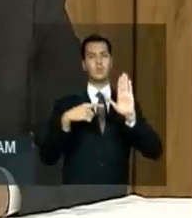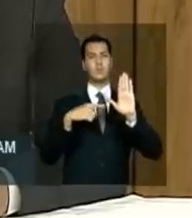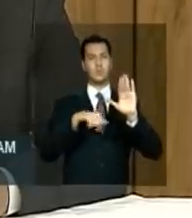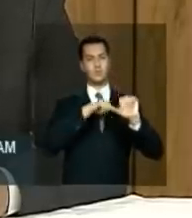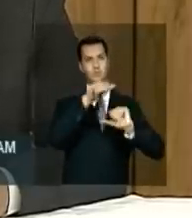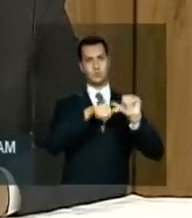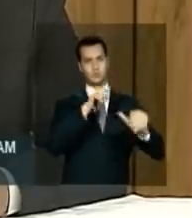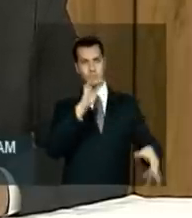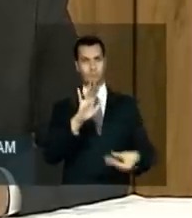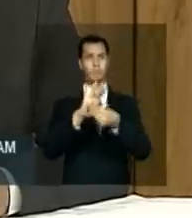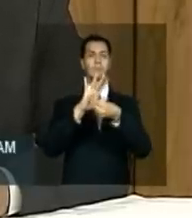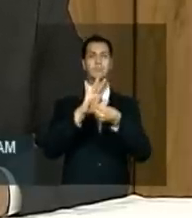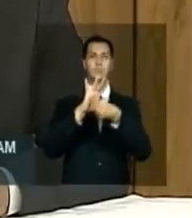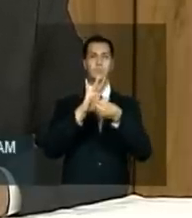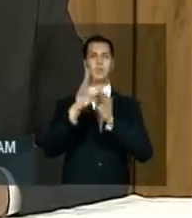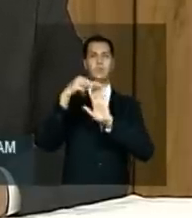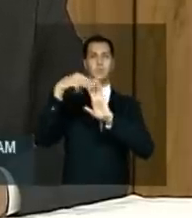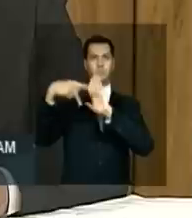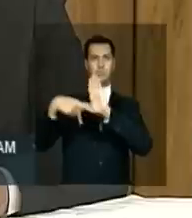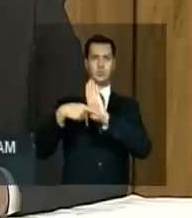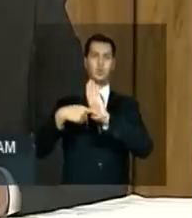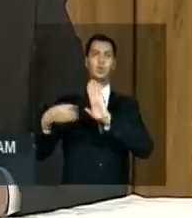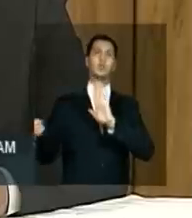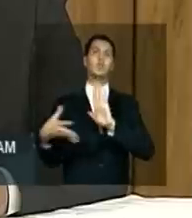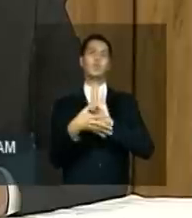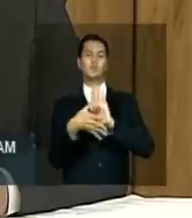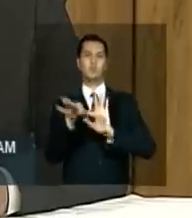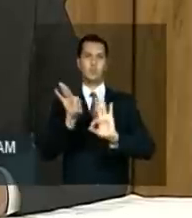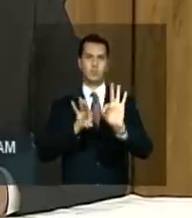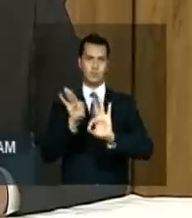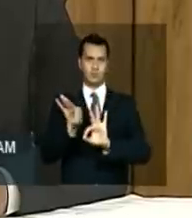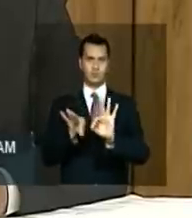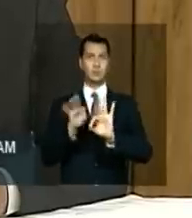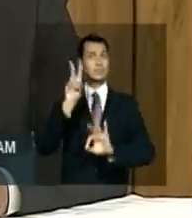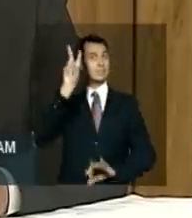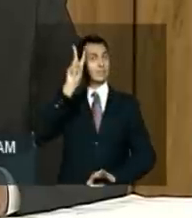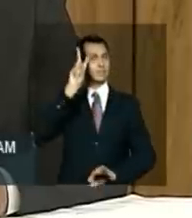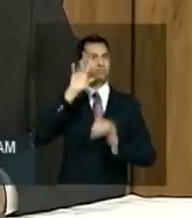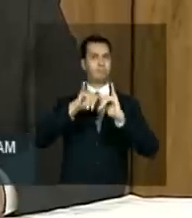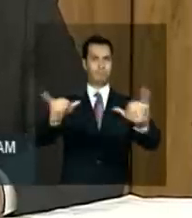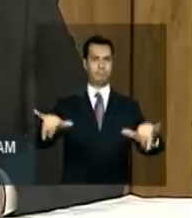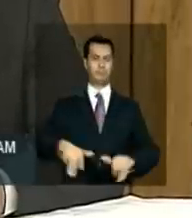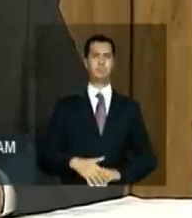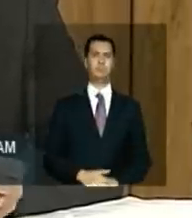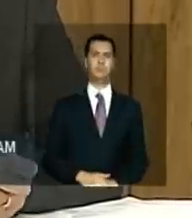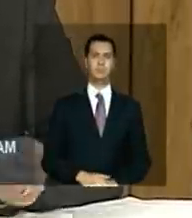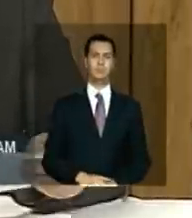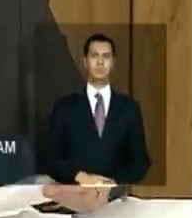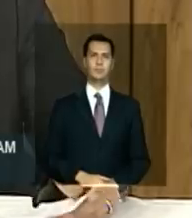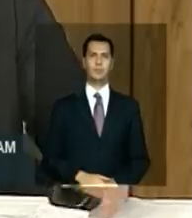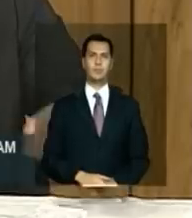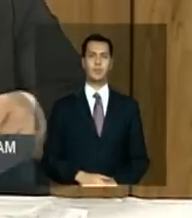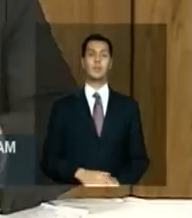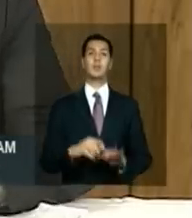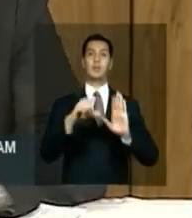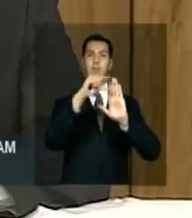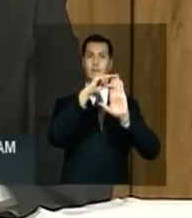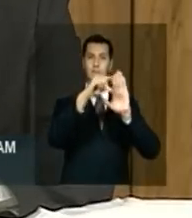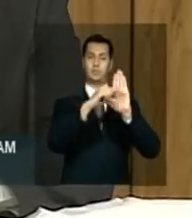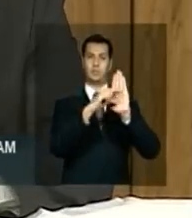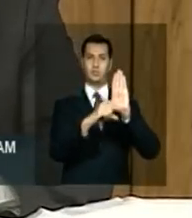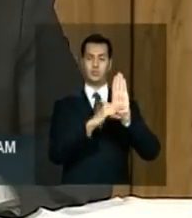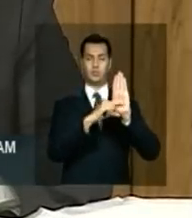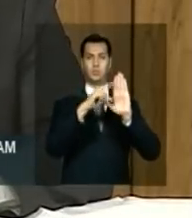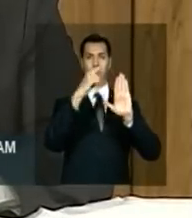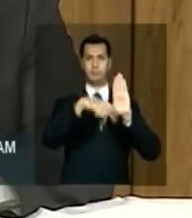eh a partir do projeto que será divulgado na segunda-feira ambos os artigos vetados Como já